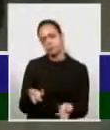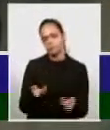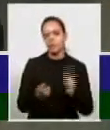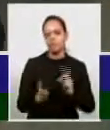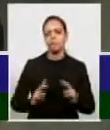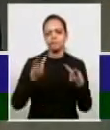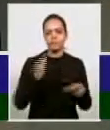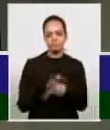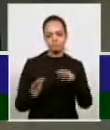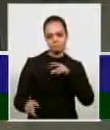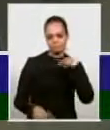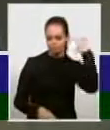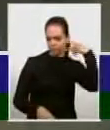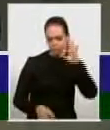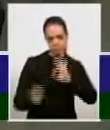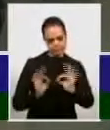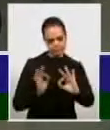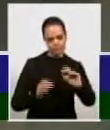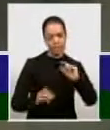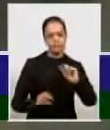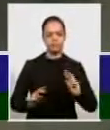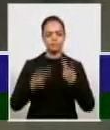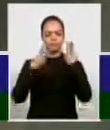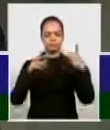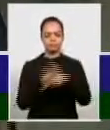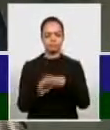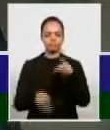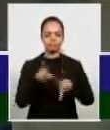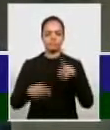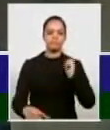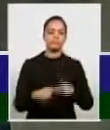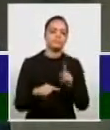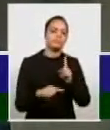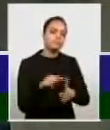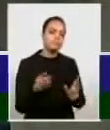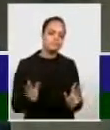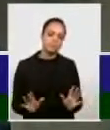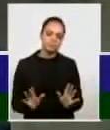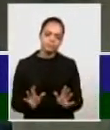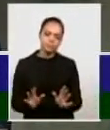um ganho do vereador só, é um ganho para a população, porque a